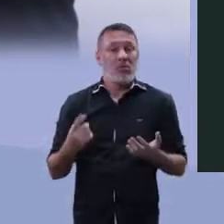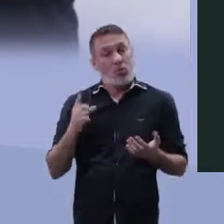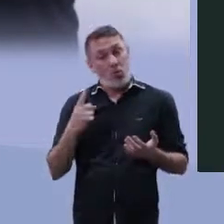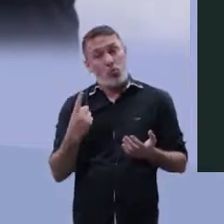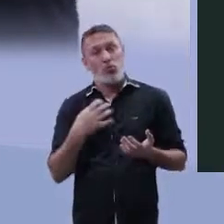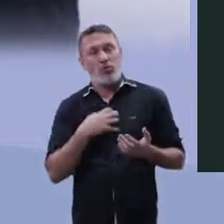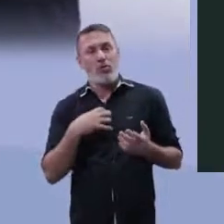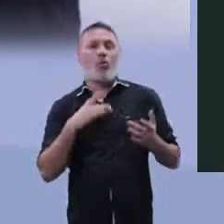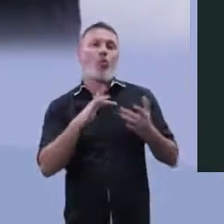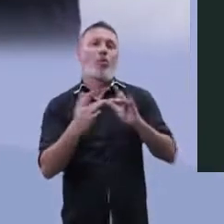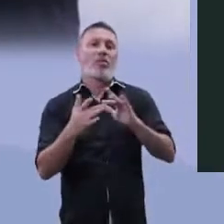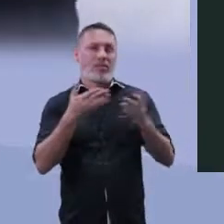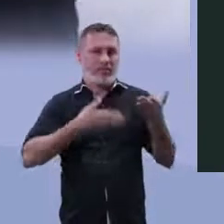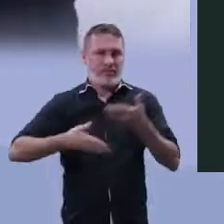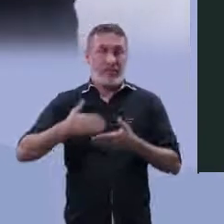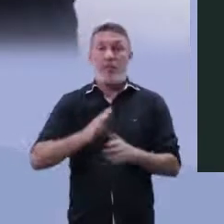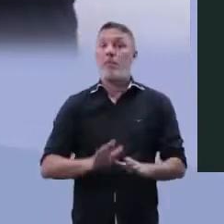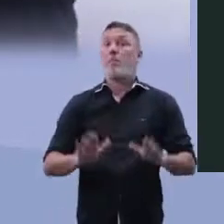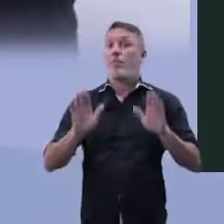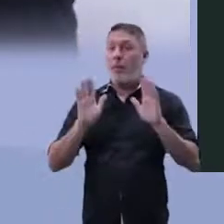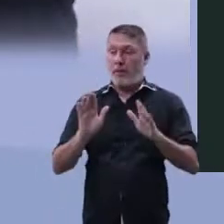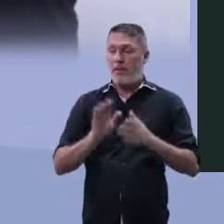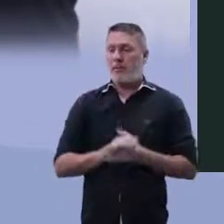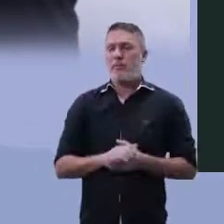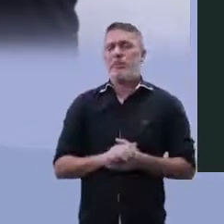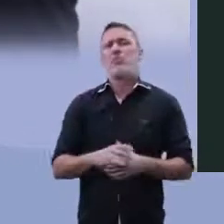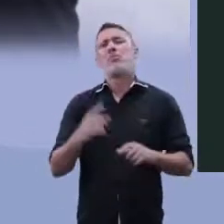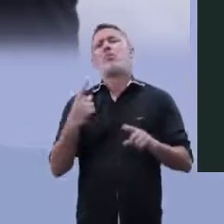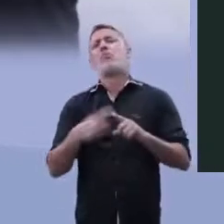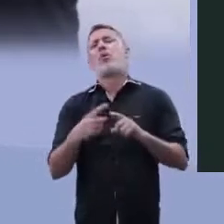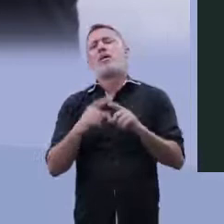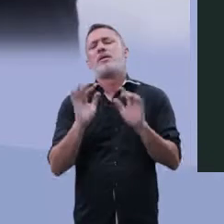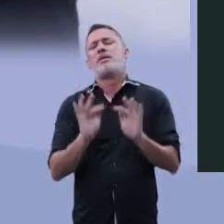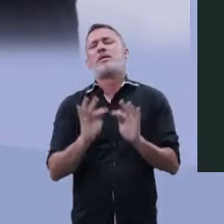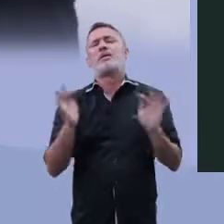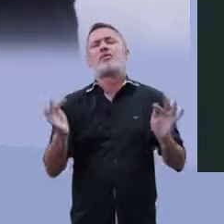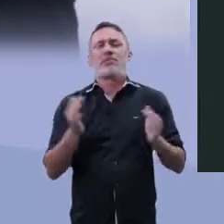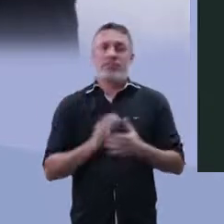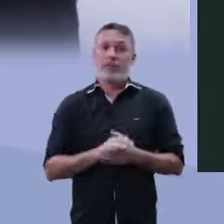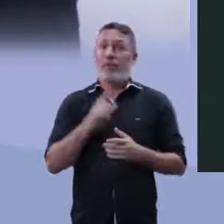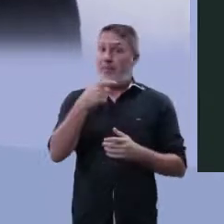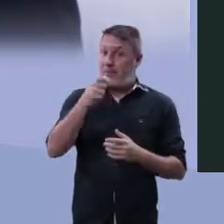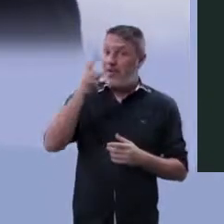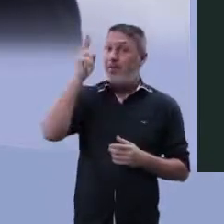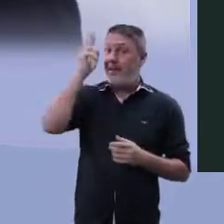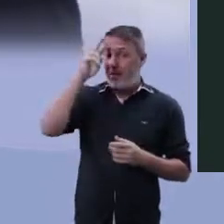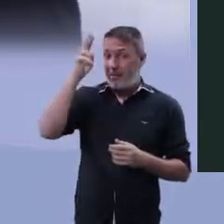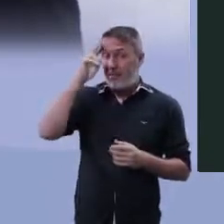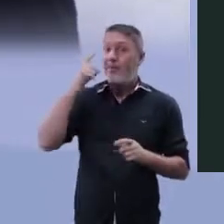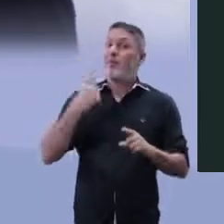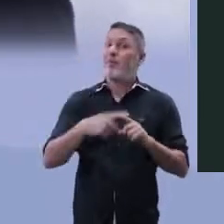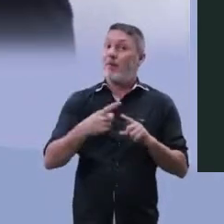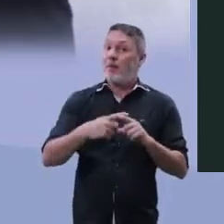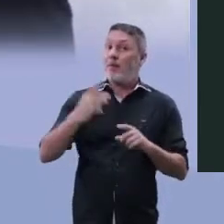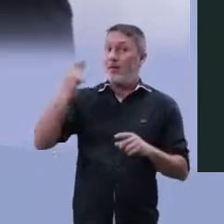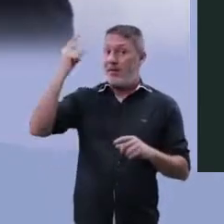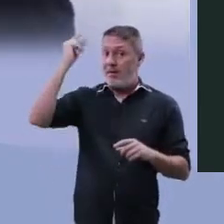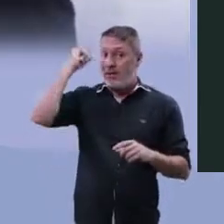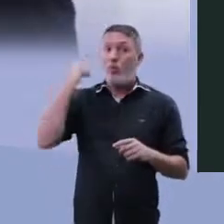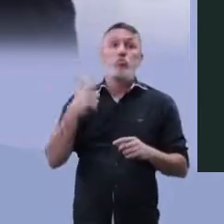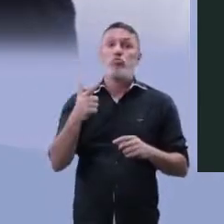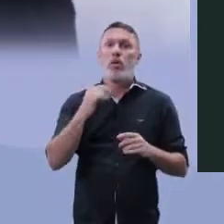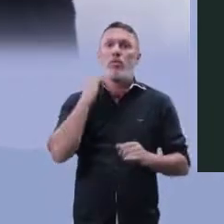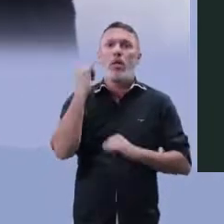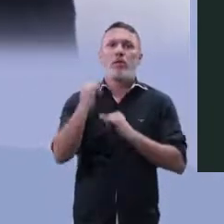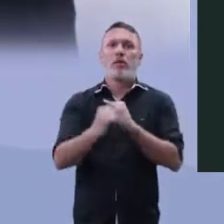de falseamento da realidade. Mas era uma forma, né, de você entrar em contato. Mas por que também